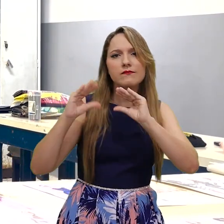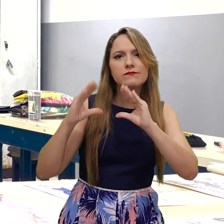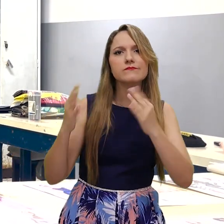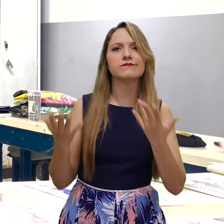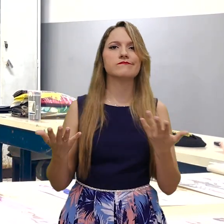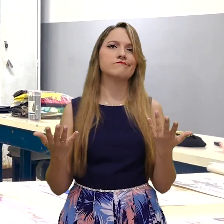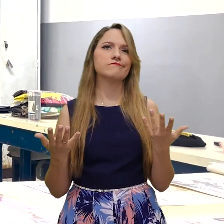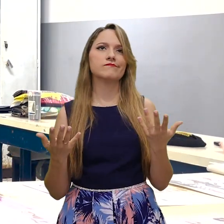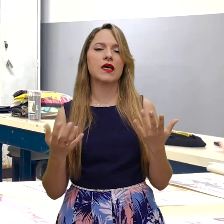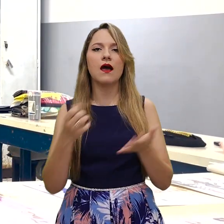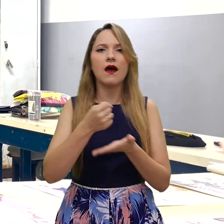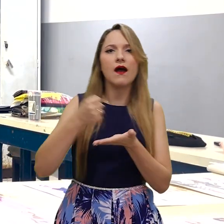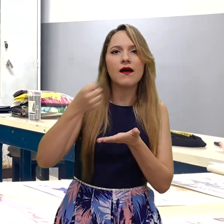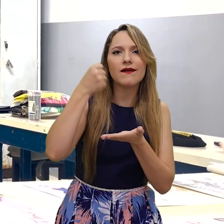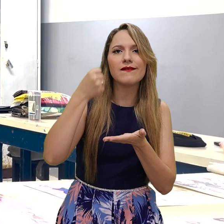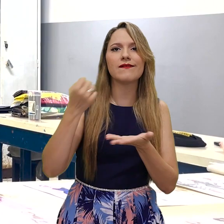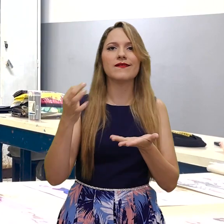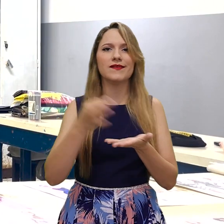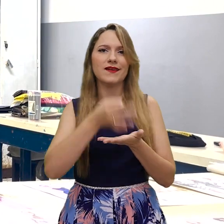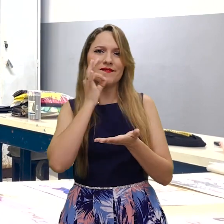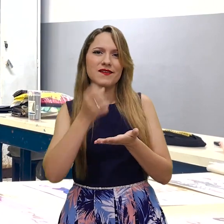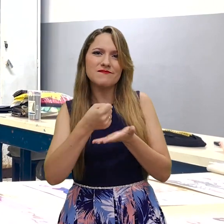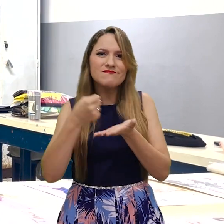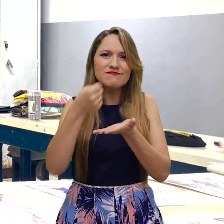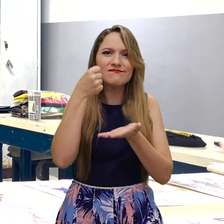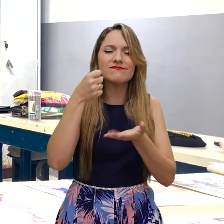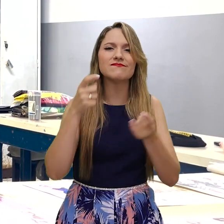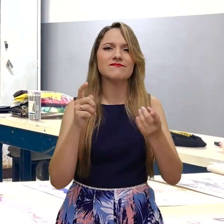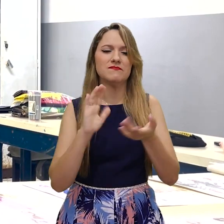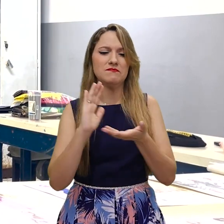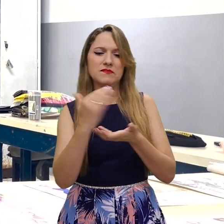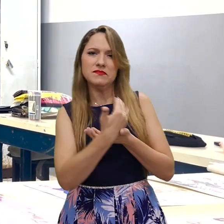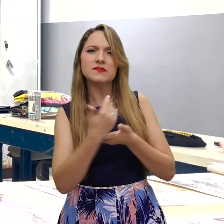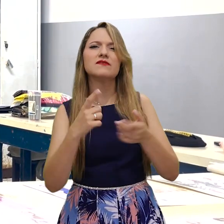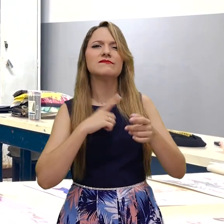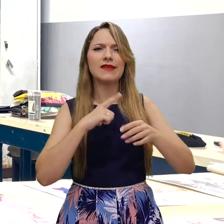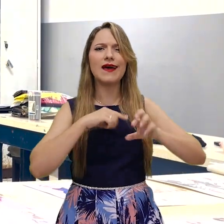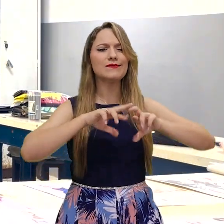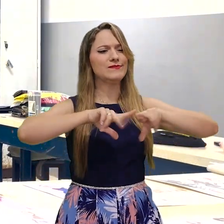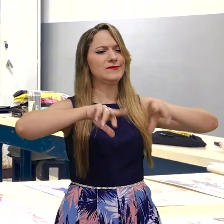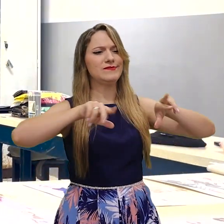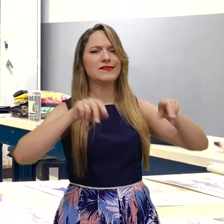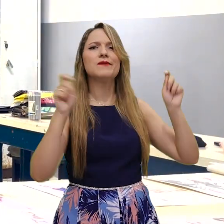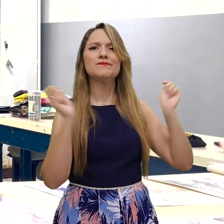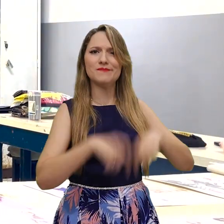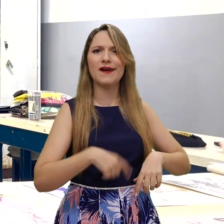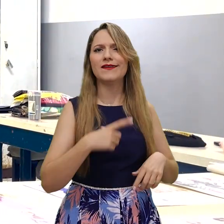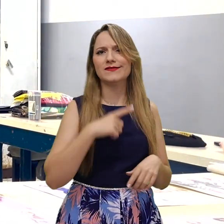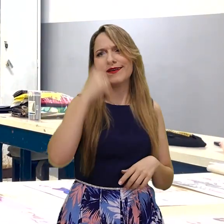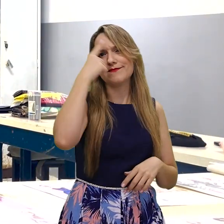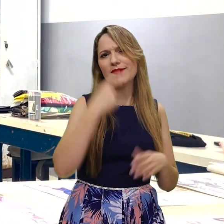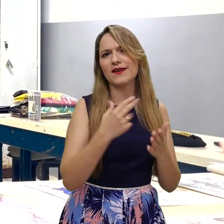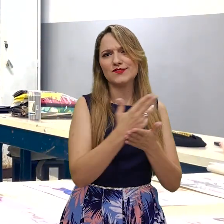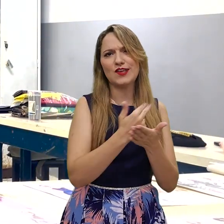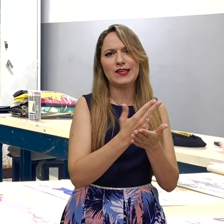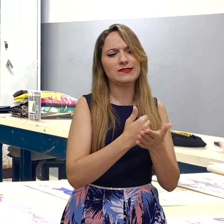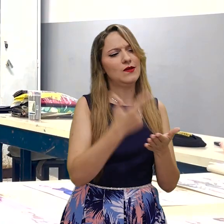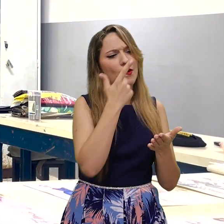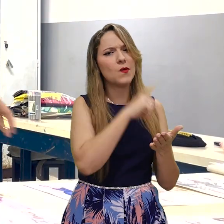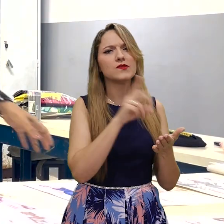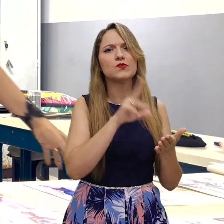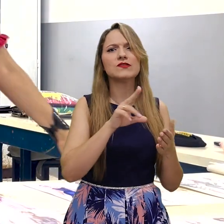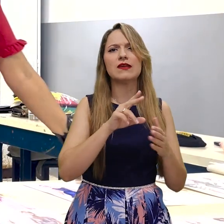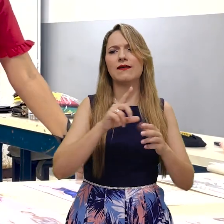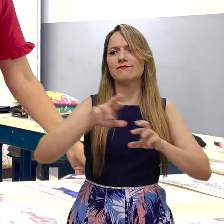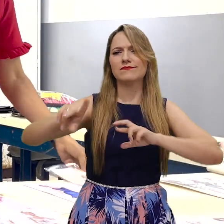a utilização dessa imagem é infinitas possibilidades. Bom, agora eu quero falar um pouquinho do desenho de